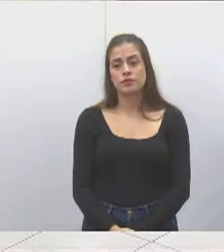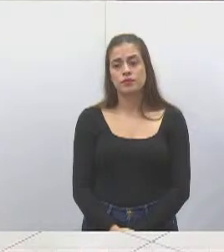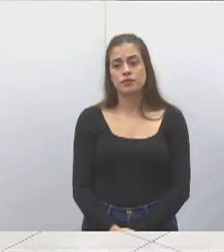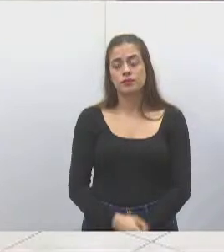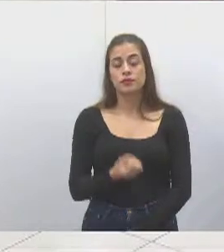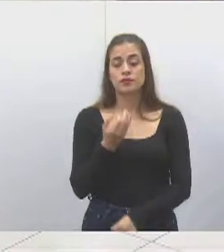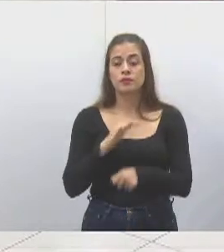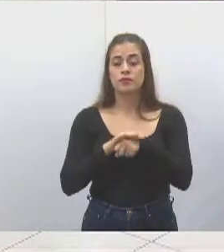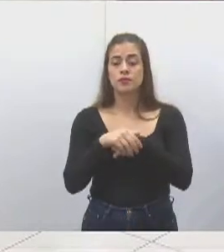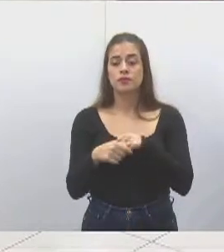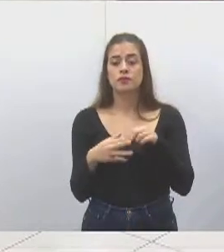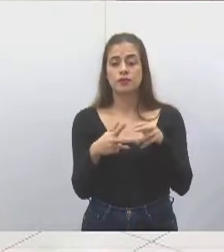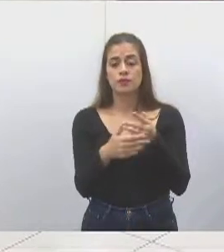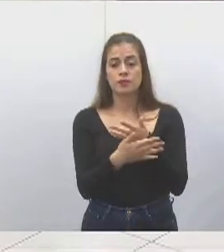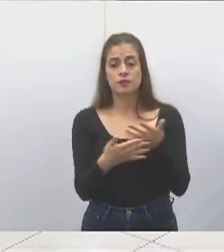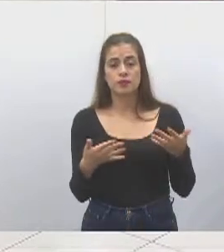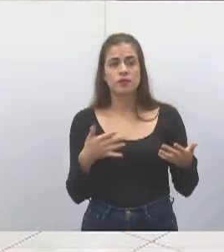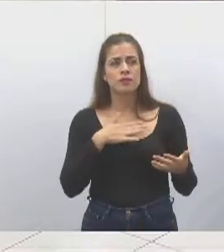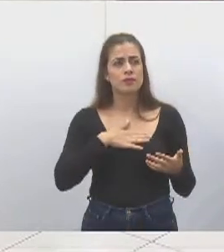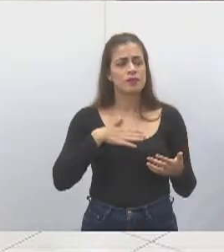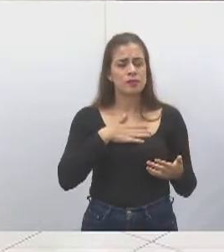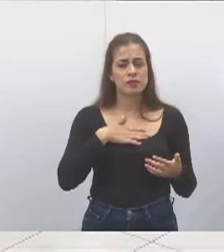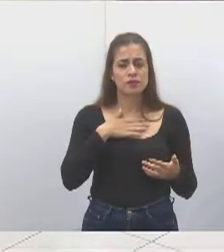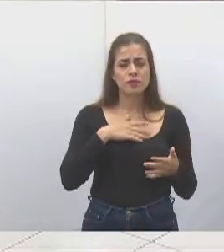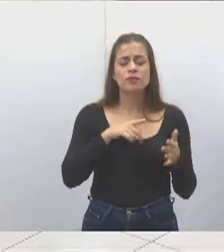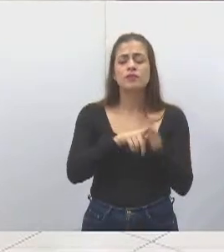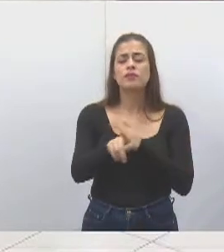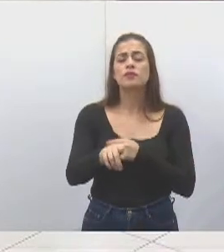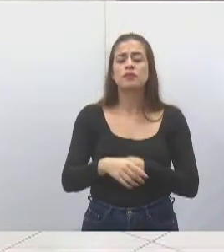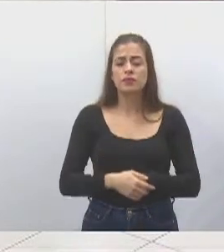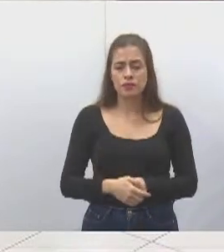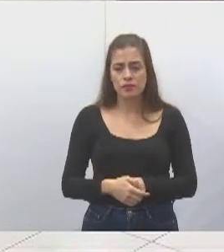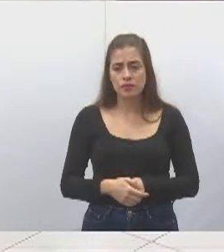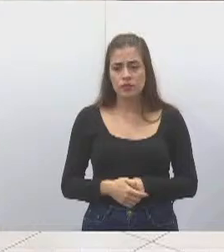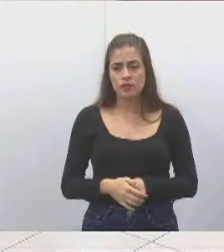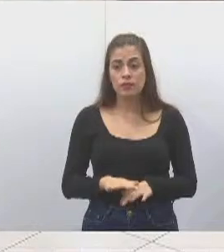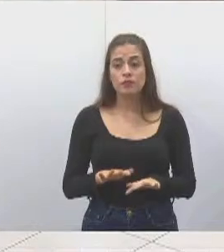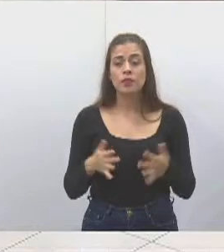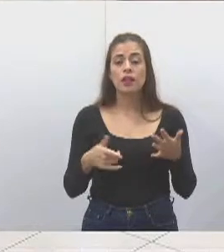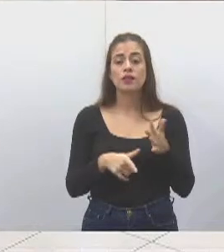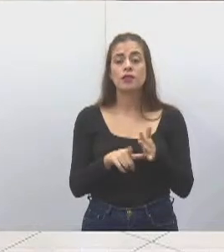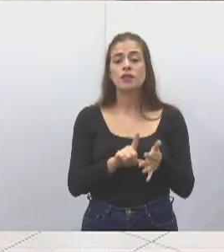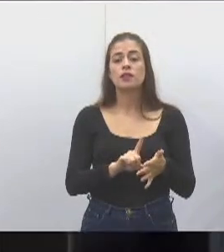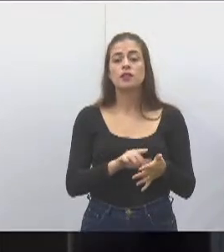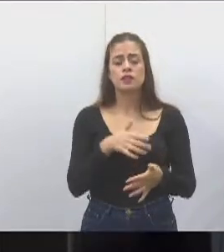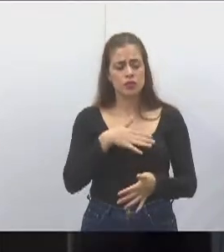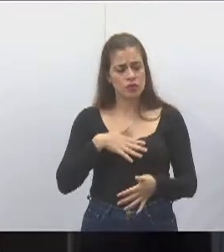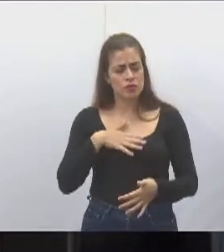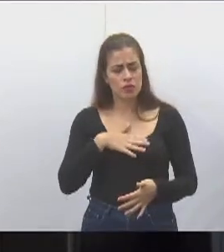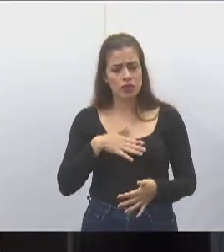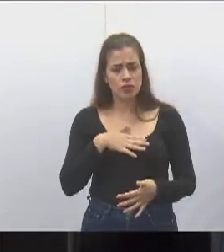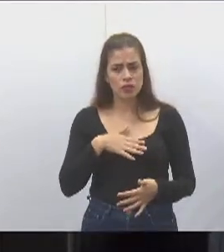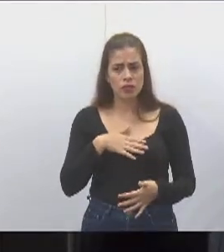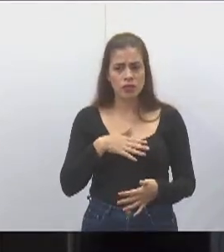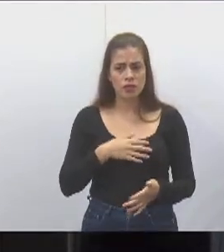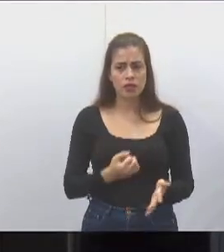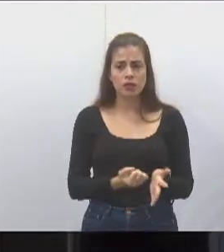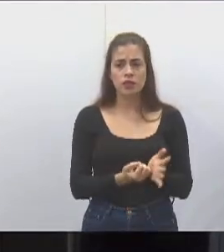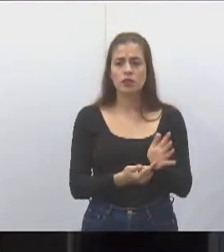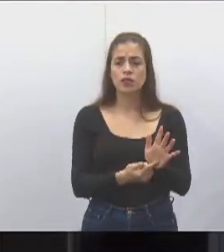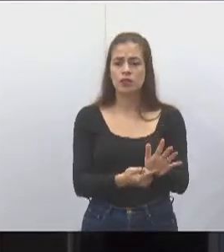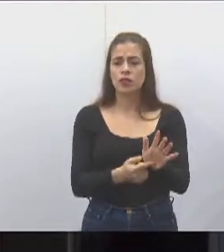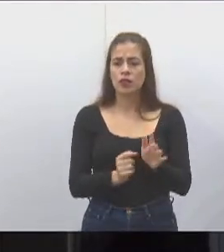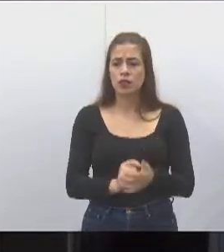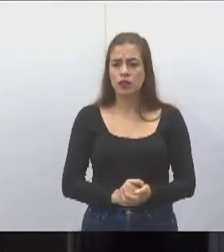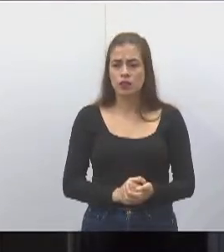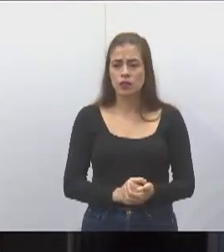Boa noite a todos. Eu gostaria de fazer uma pergunta, porém, antes, eu gostaria de deixar aqui registrado